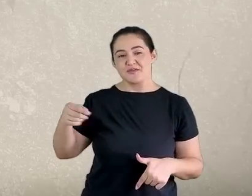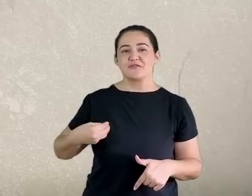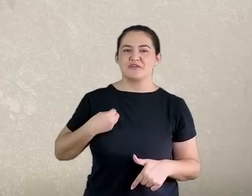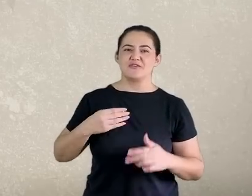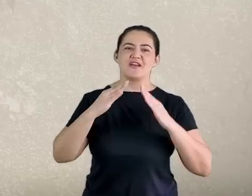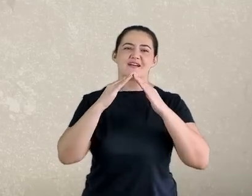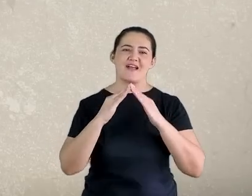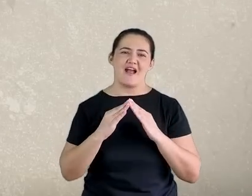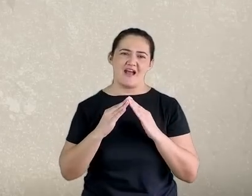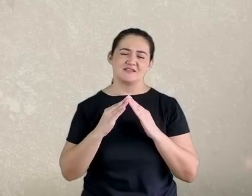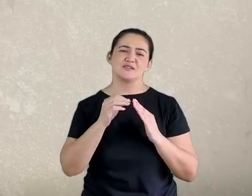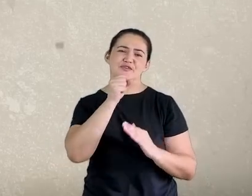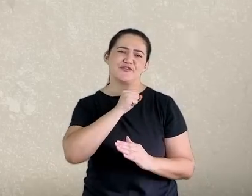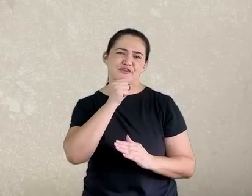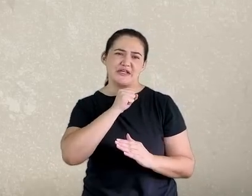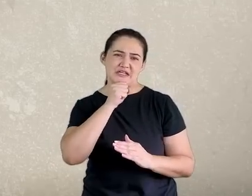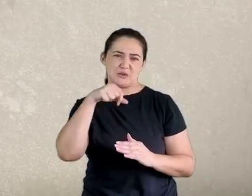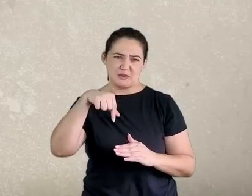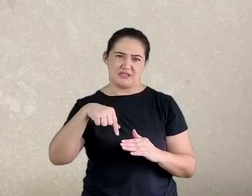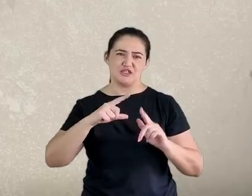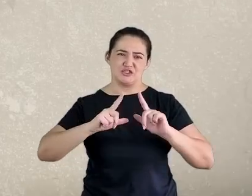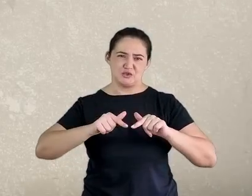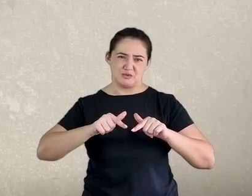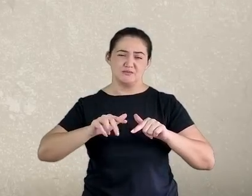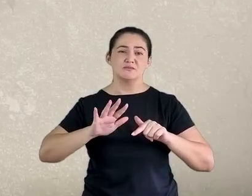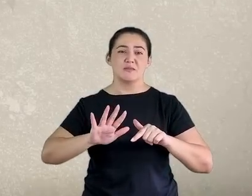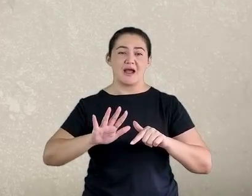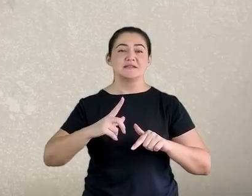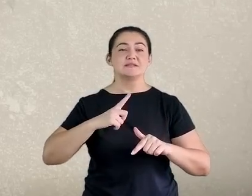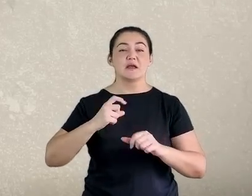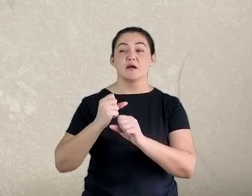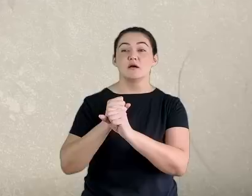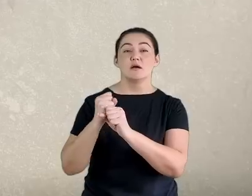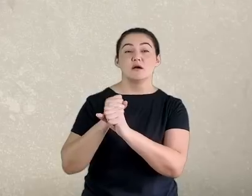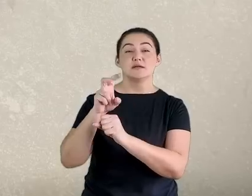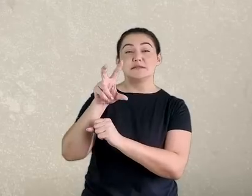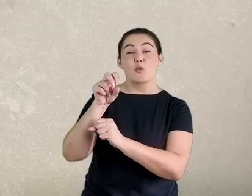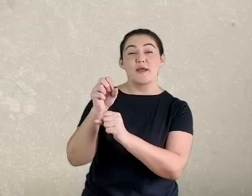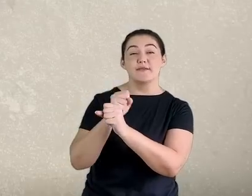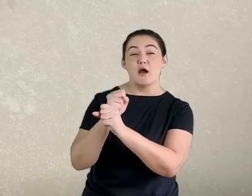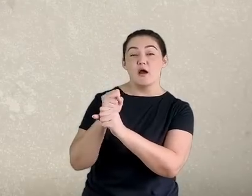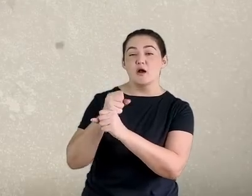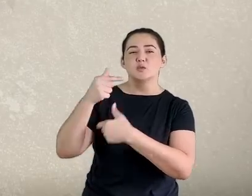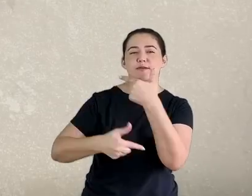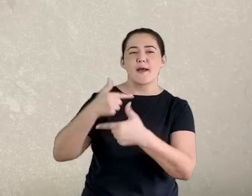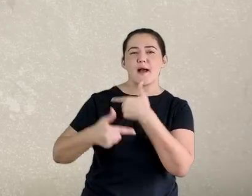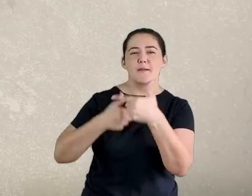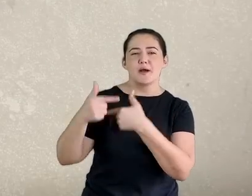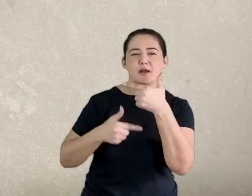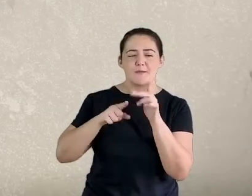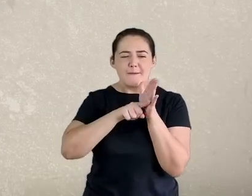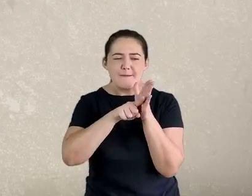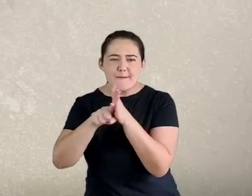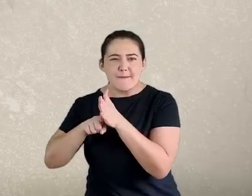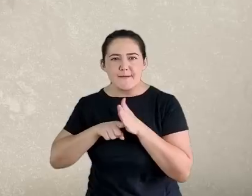numa casa de repouso aqui em Jerusalém, mas dedicou mais de 50 anos da sua vida em